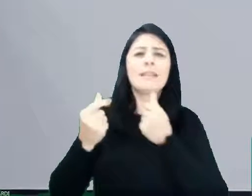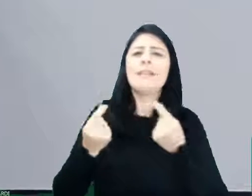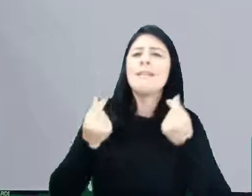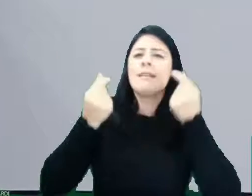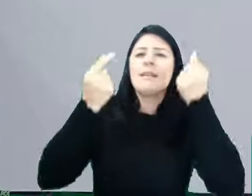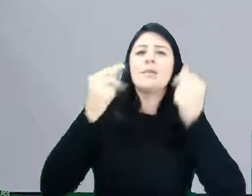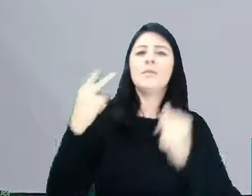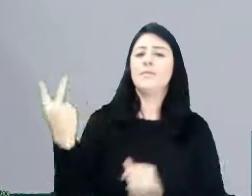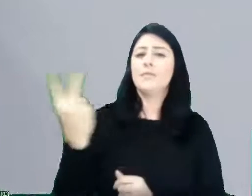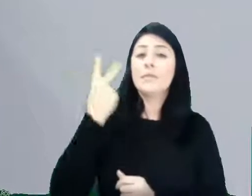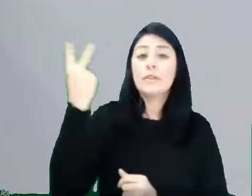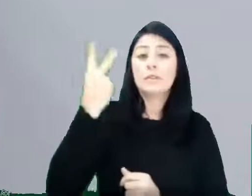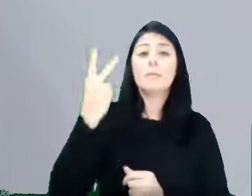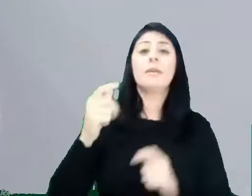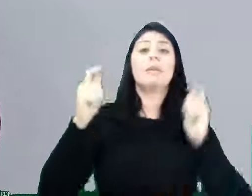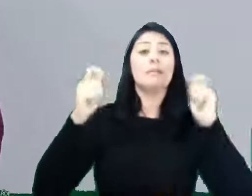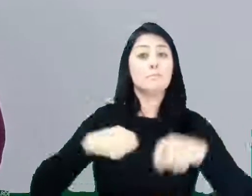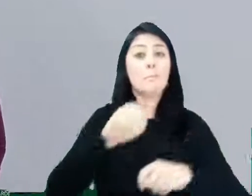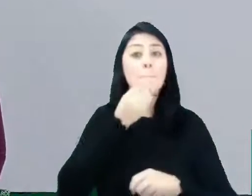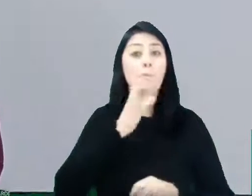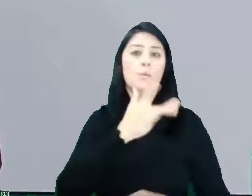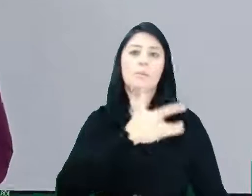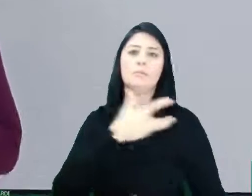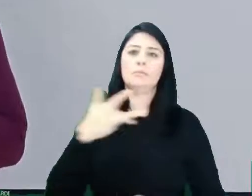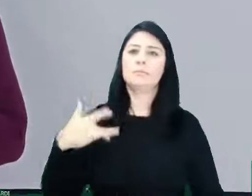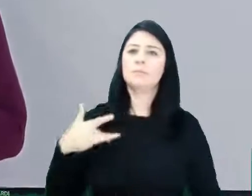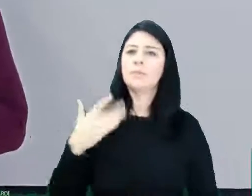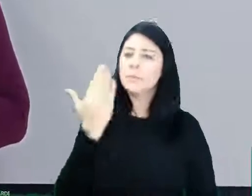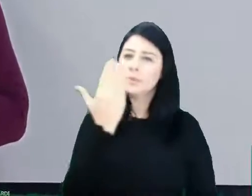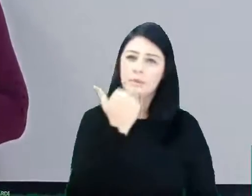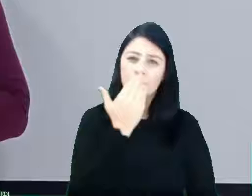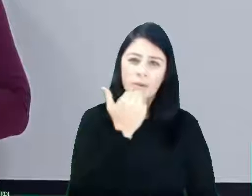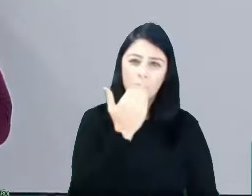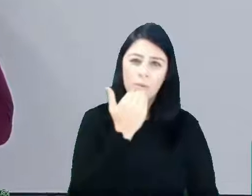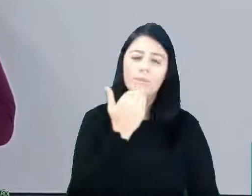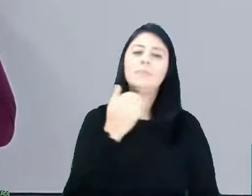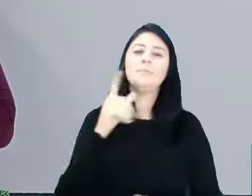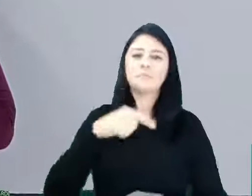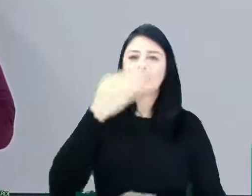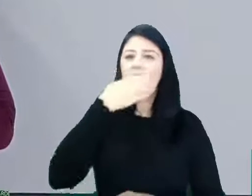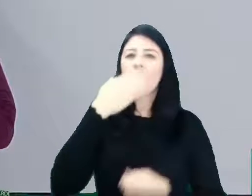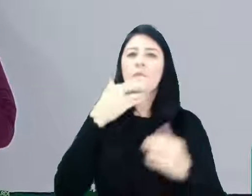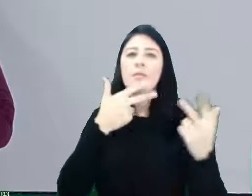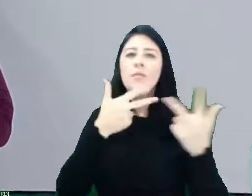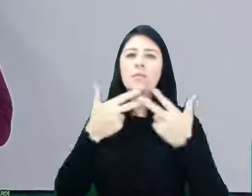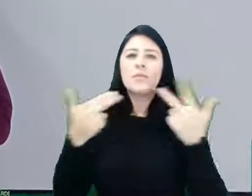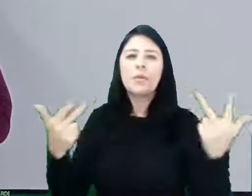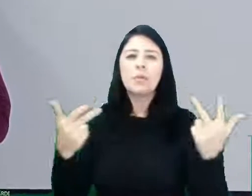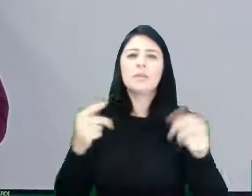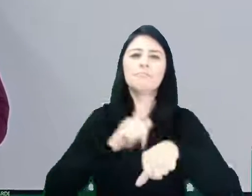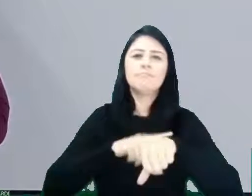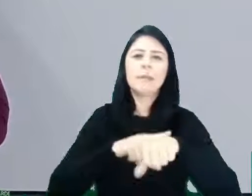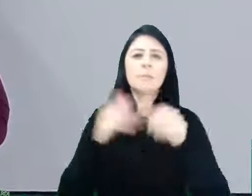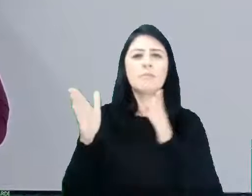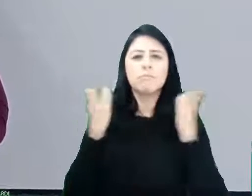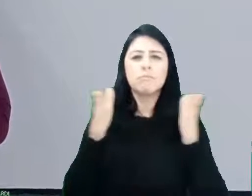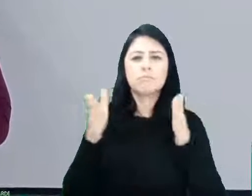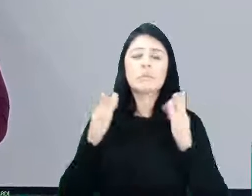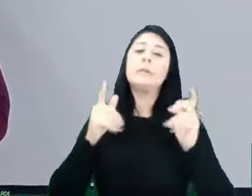vitaminas, elas são ideais para a ingestão, para a alimentação. As frutas de época, elas